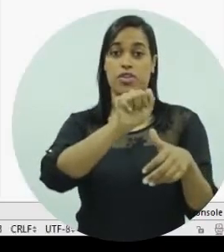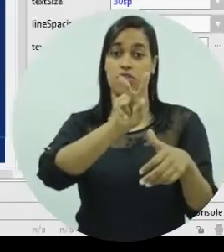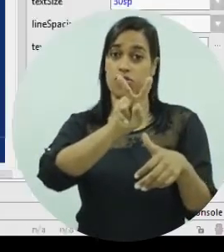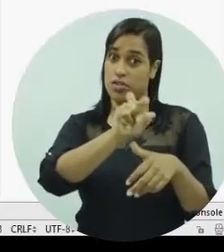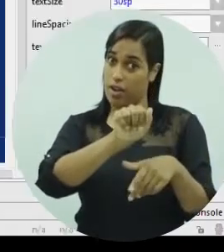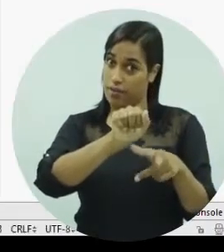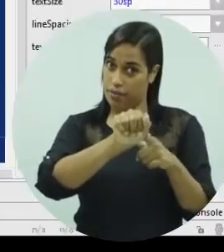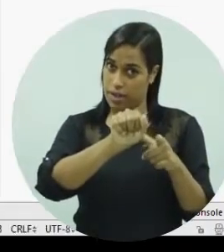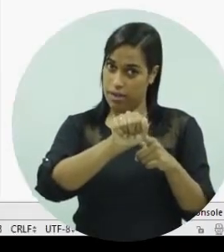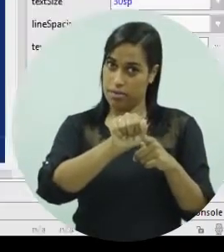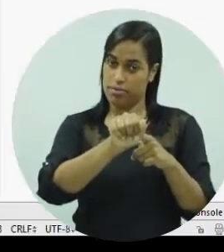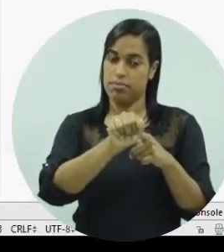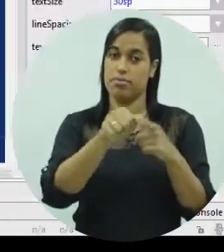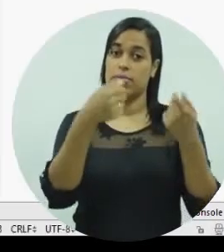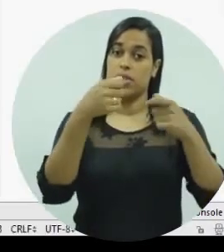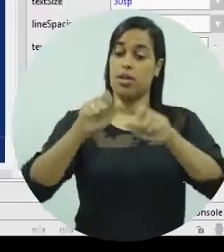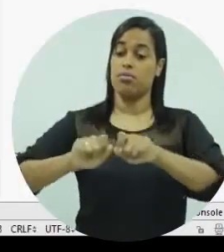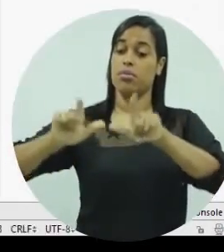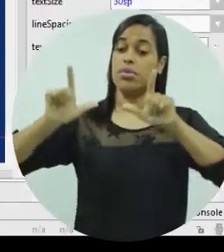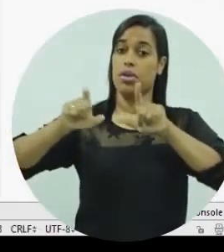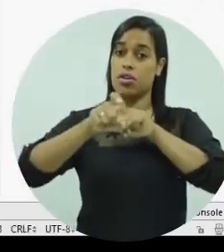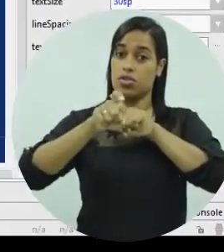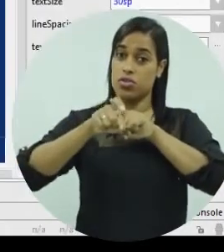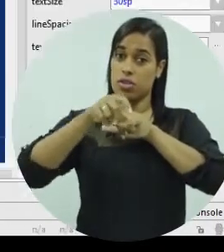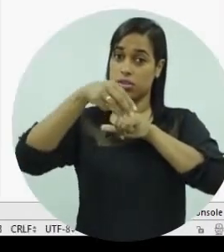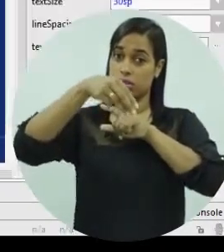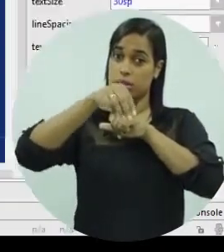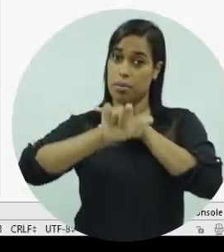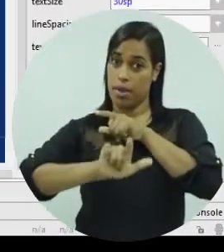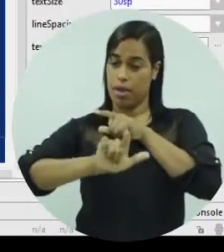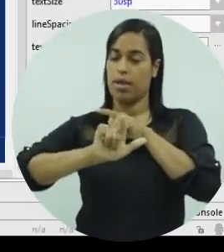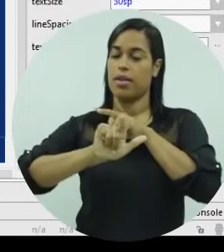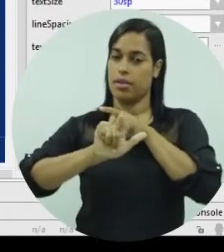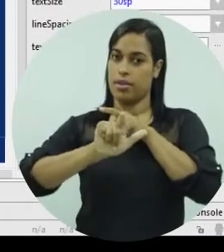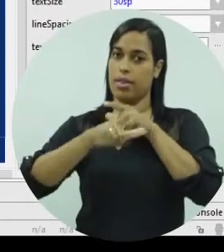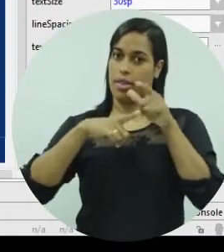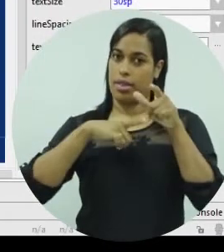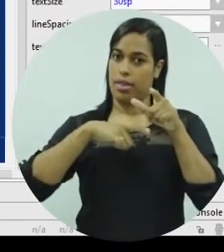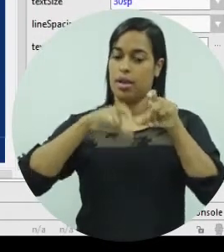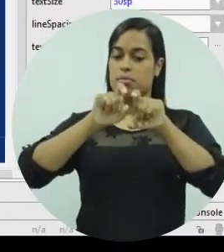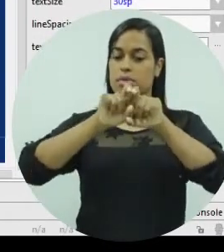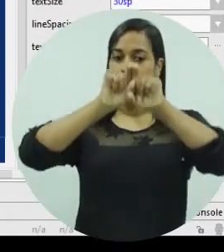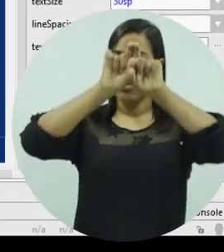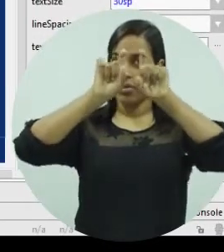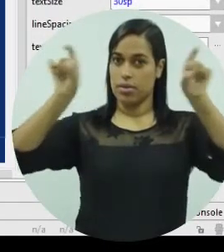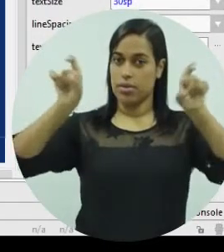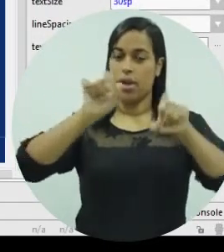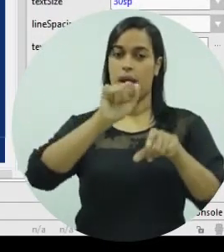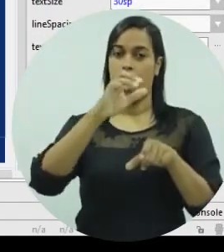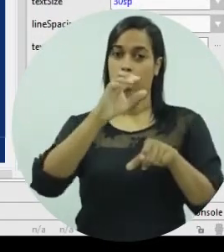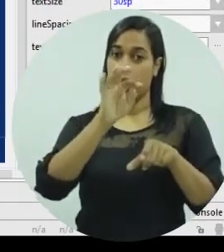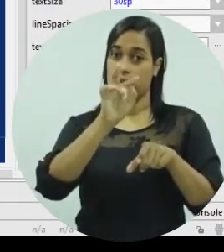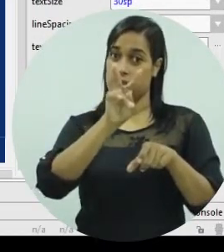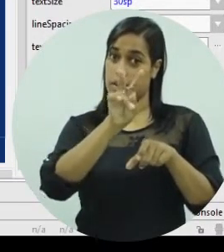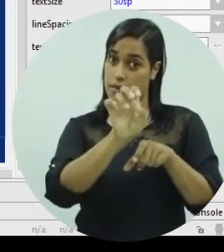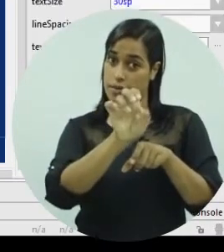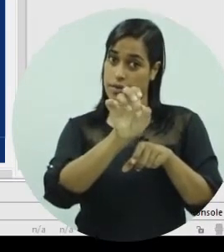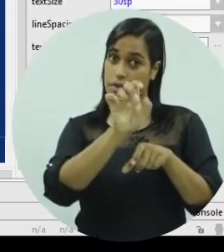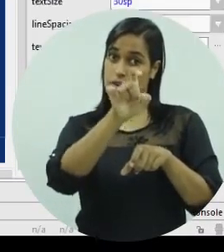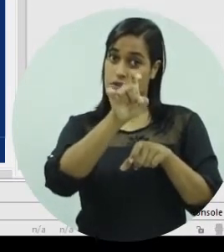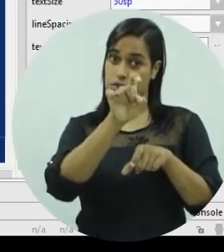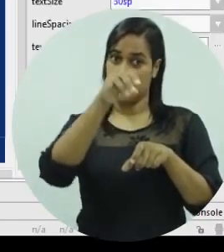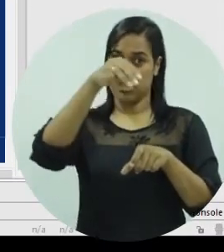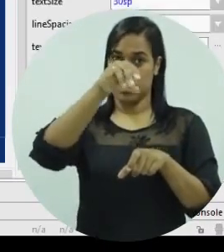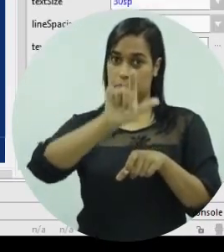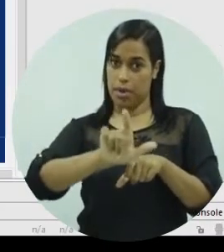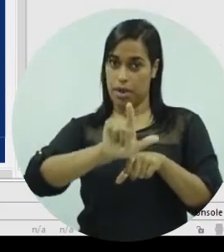como ela é construída em XML, temos o arquivo Activity main.xml. Observe que temos